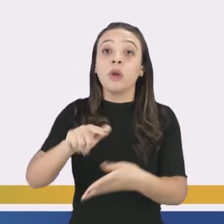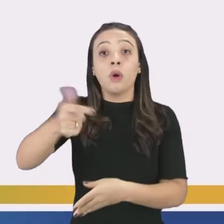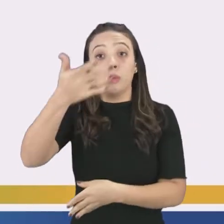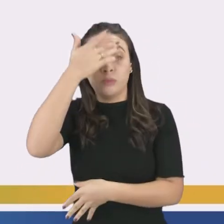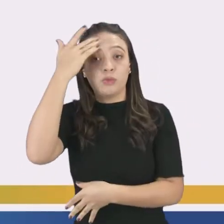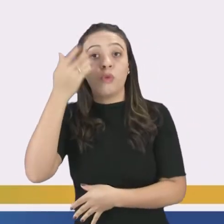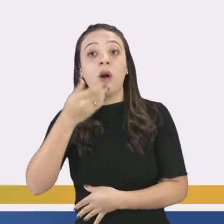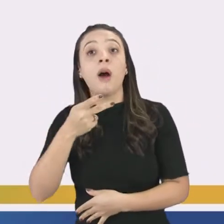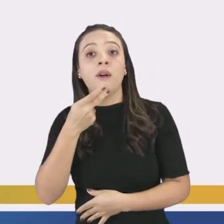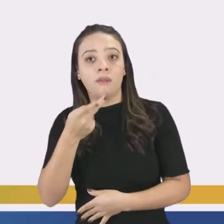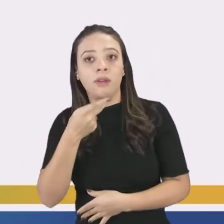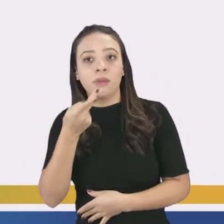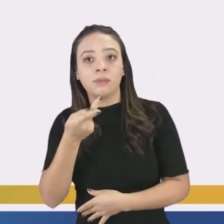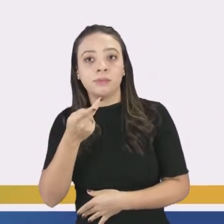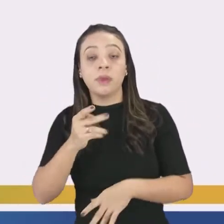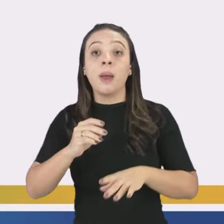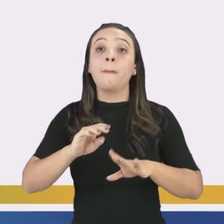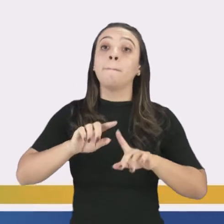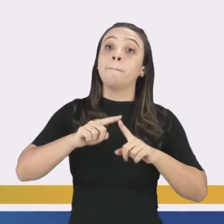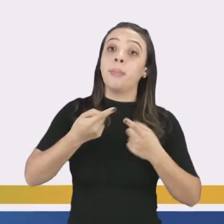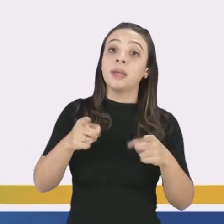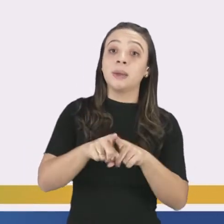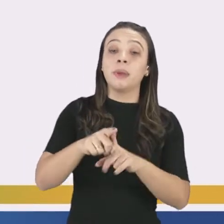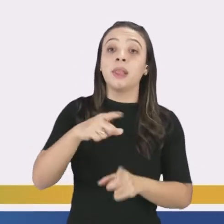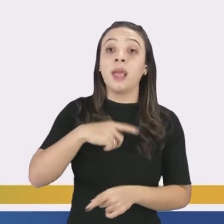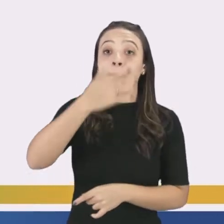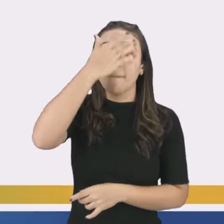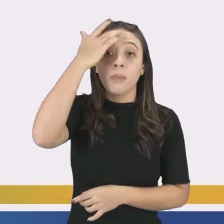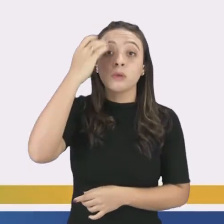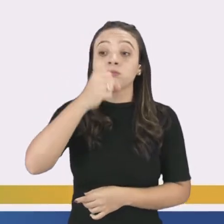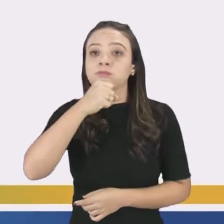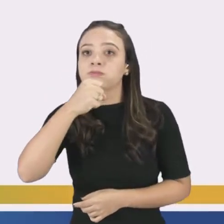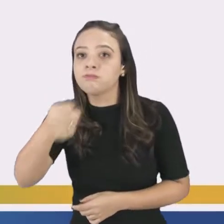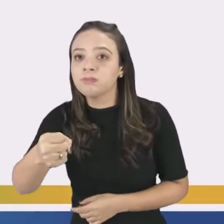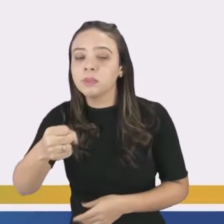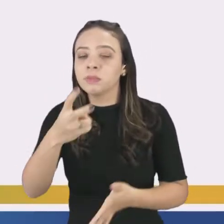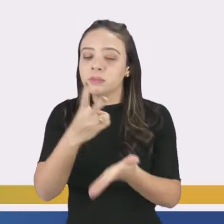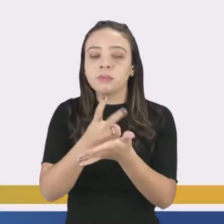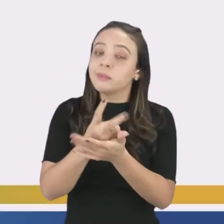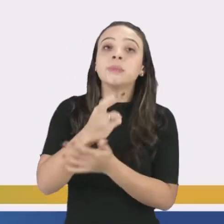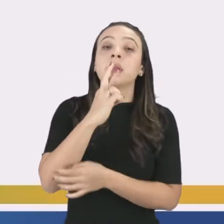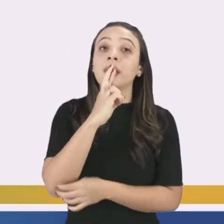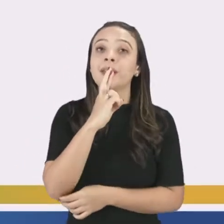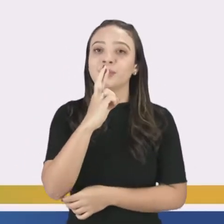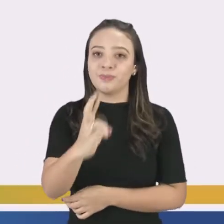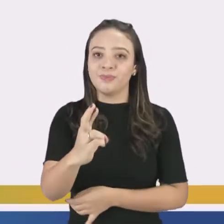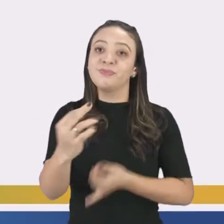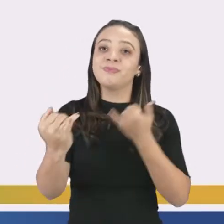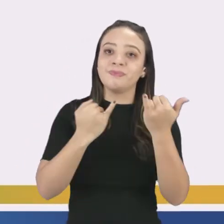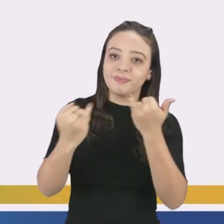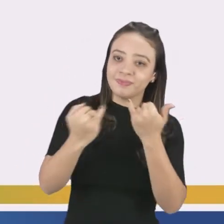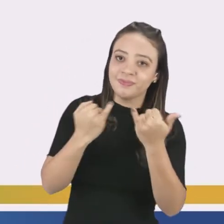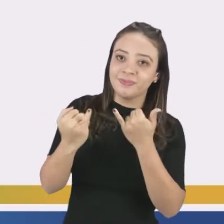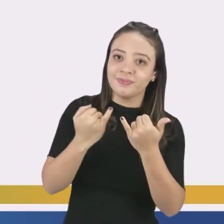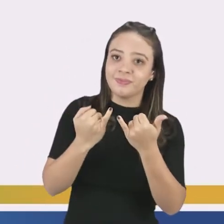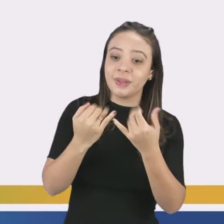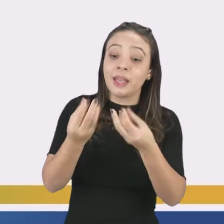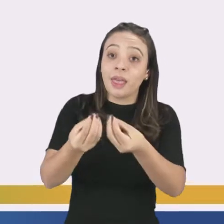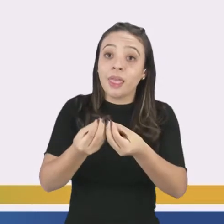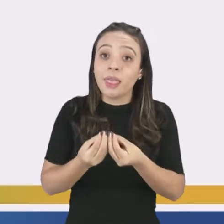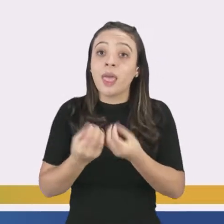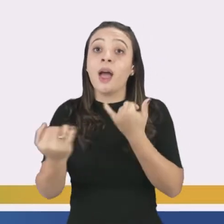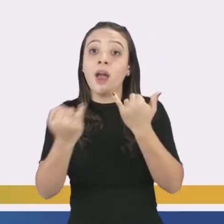outros. O entrevistado, ele vai responder e fornece as informações que